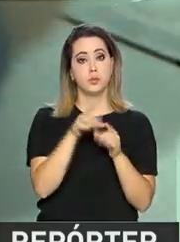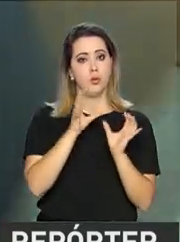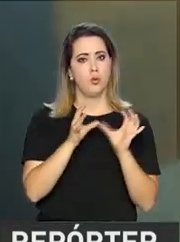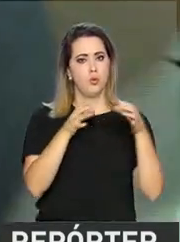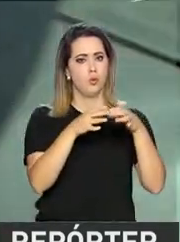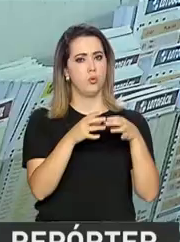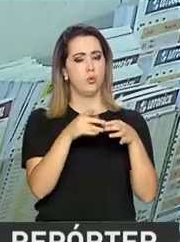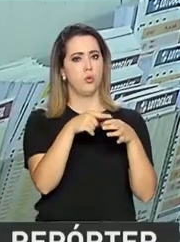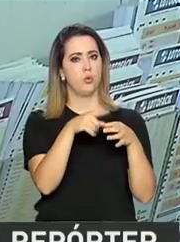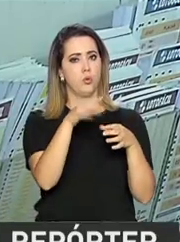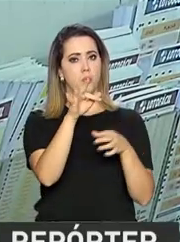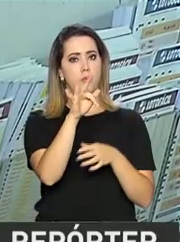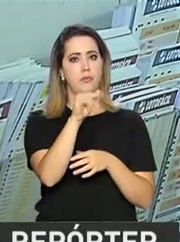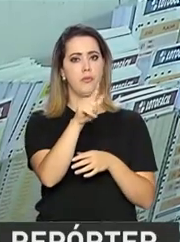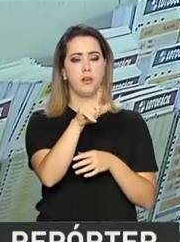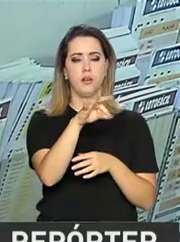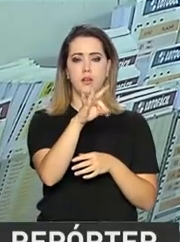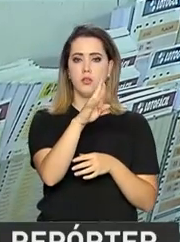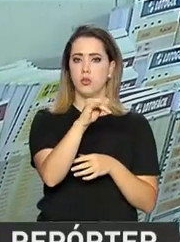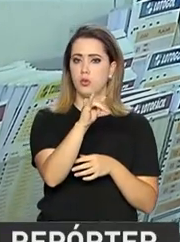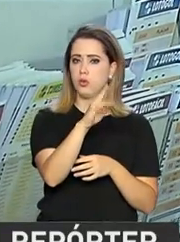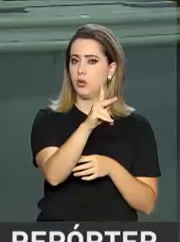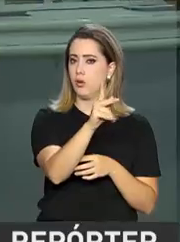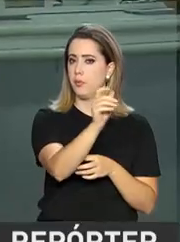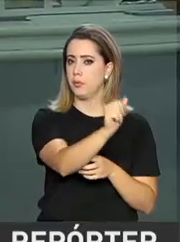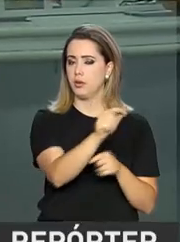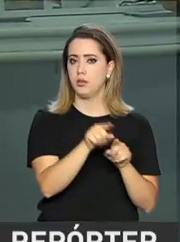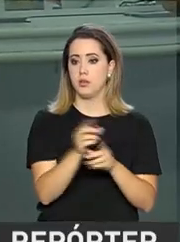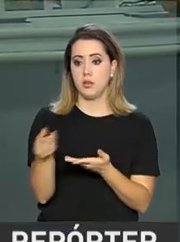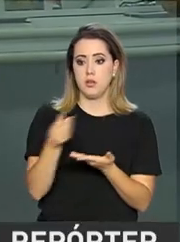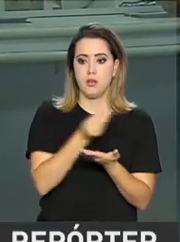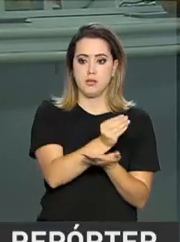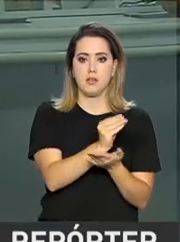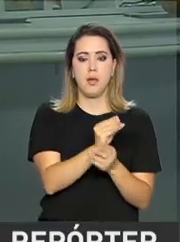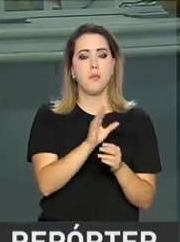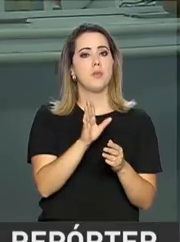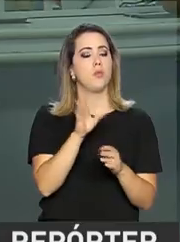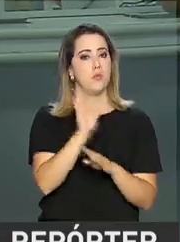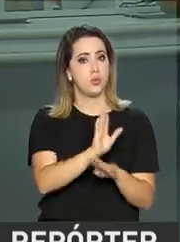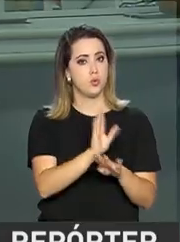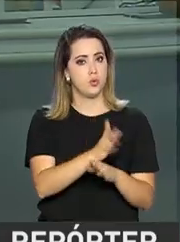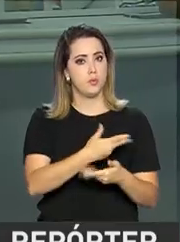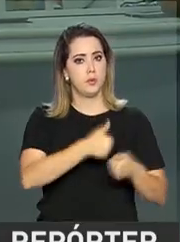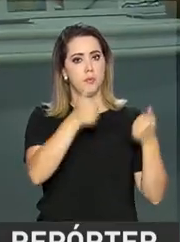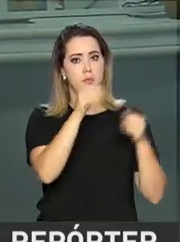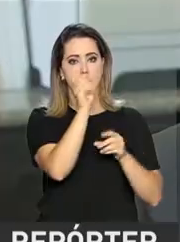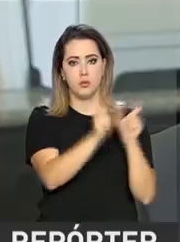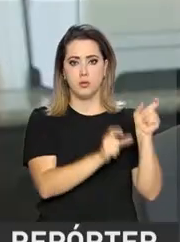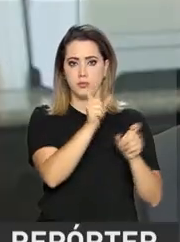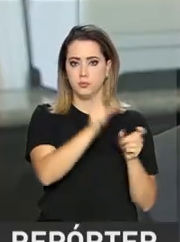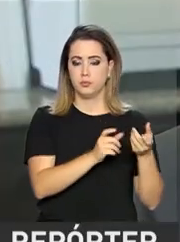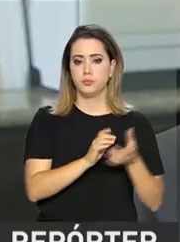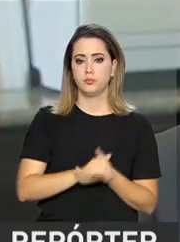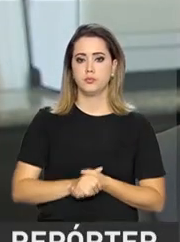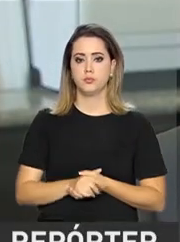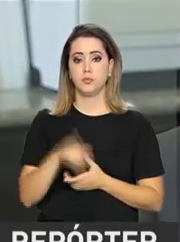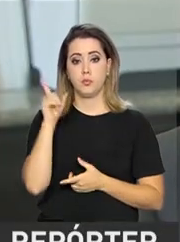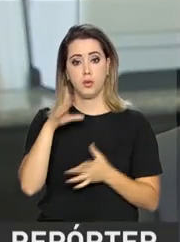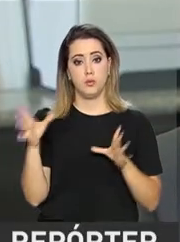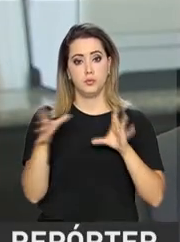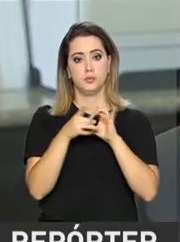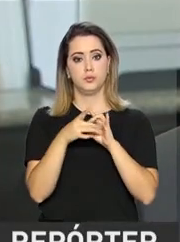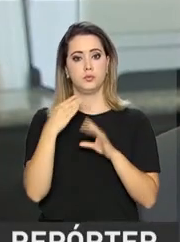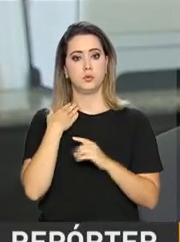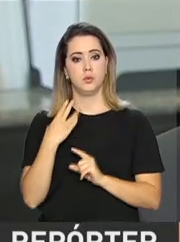Entidades filantrópicas, como as Santas Casas de Misericórdia, recebem uma ajuda para melhorar o atendimento ao cidadão. É uma parceria com a Caixa,